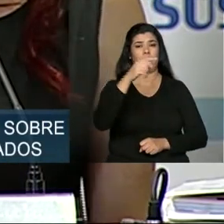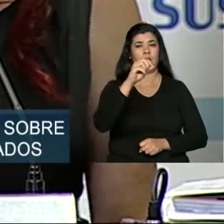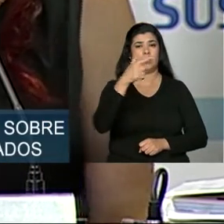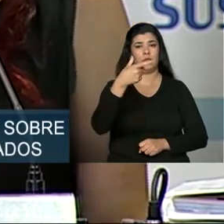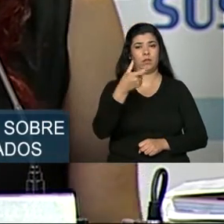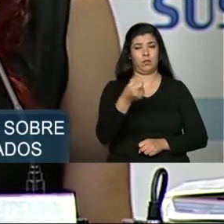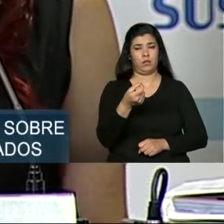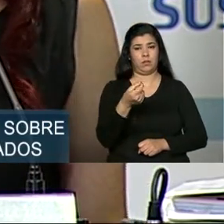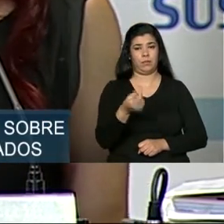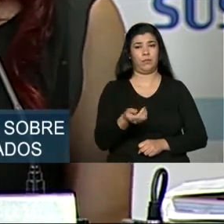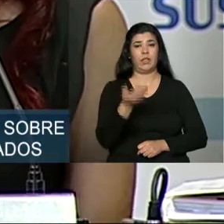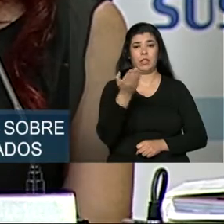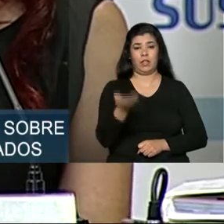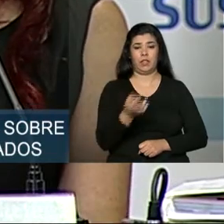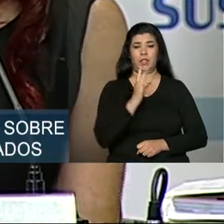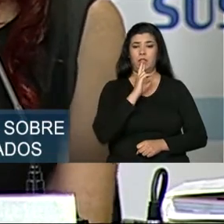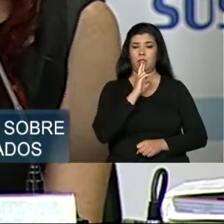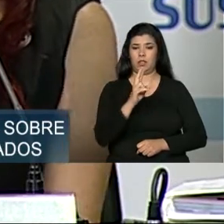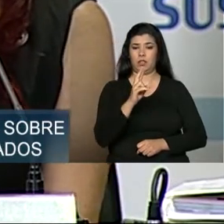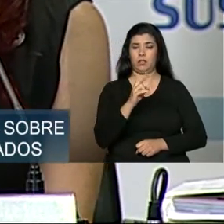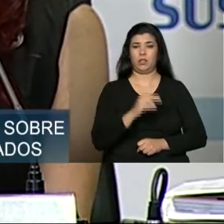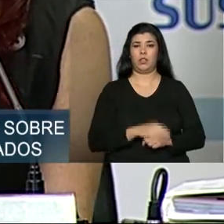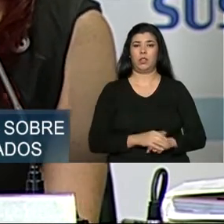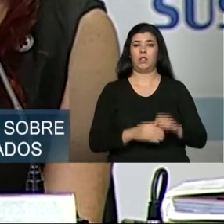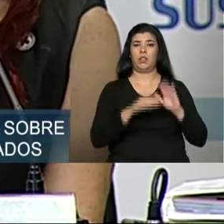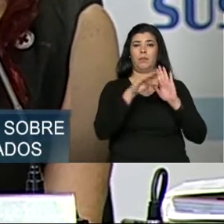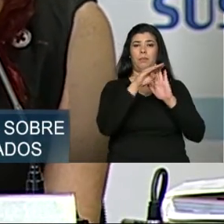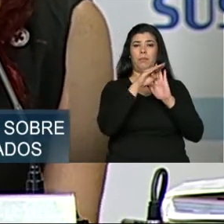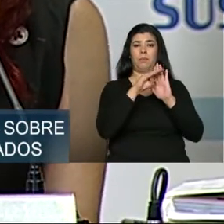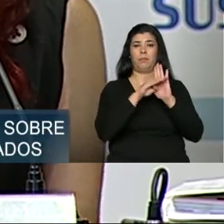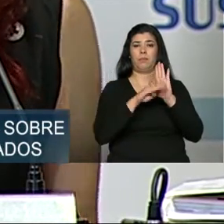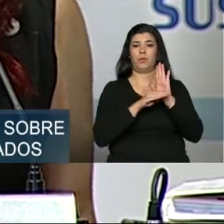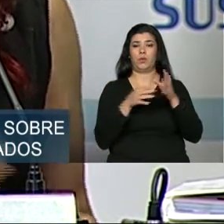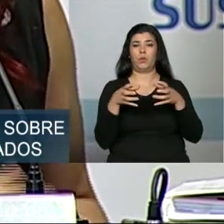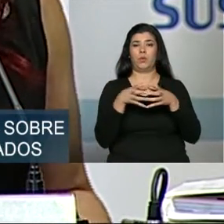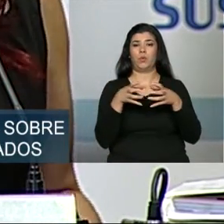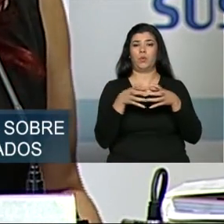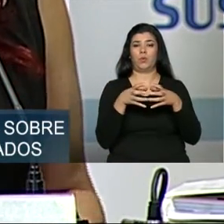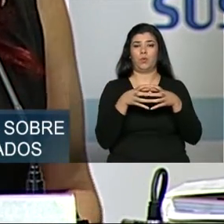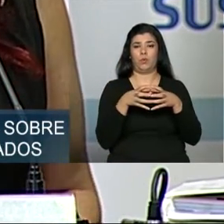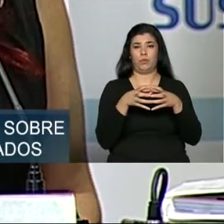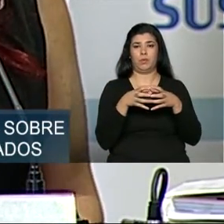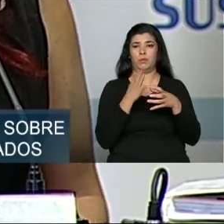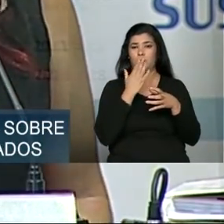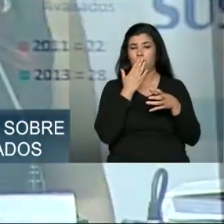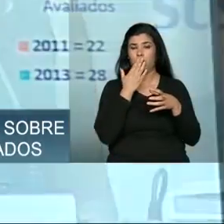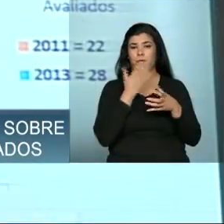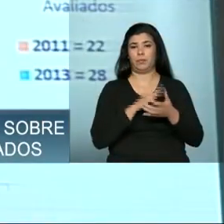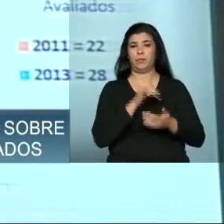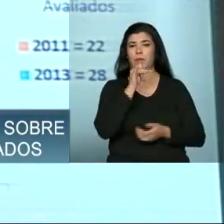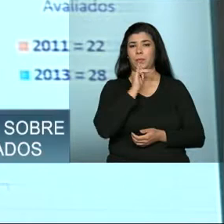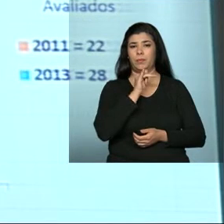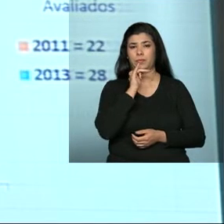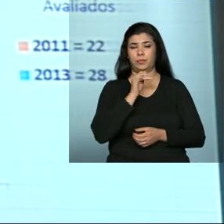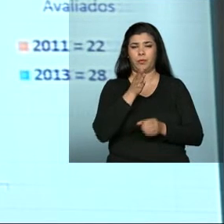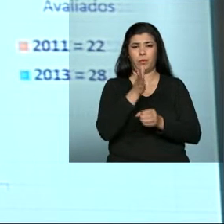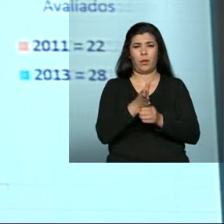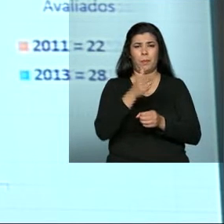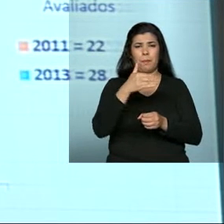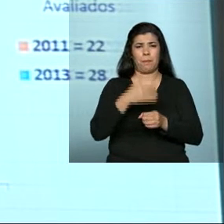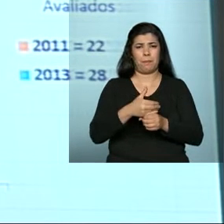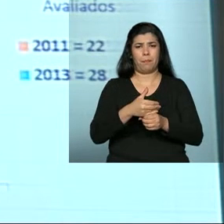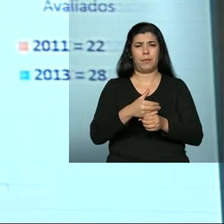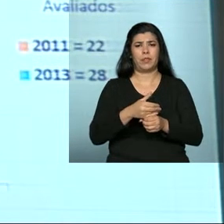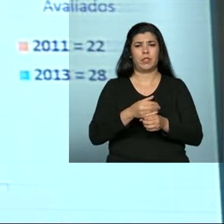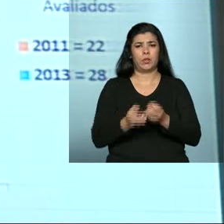Resultados agora, nós vamos apresentar por categoria de produto. Próximo. Em relação à batata frita e à batata palha,